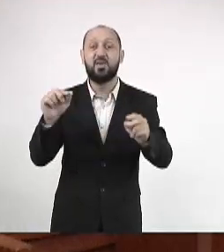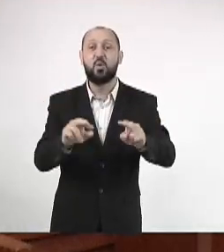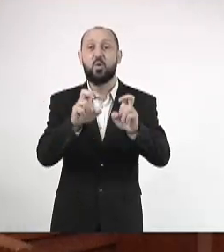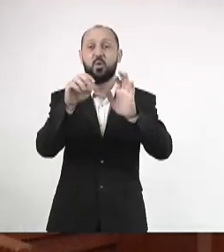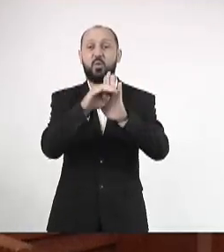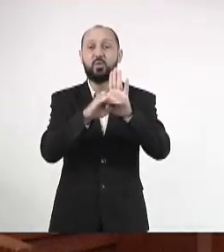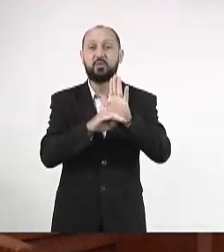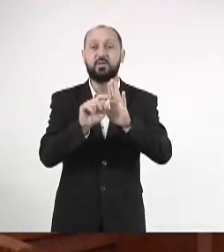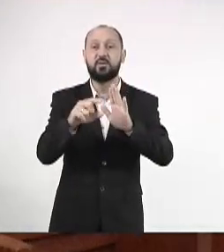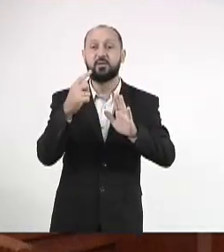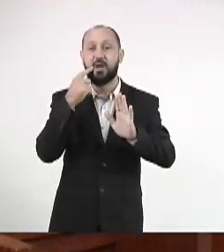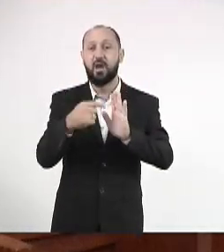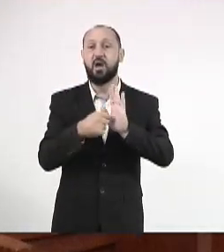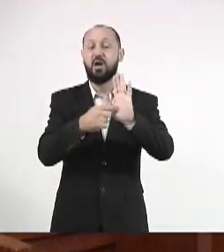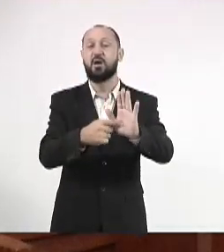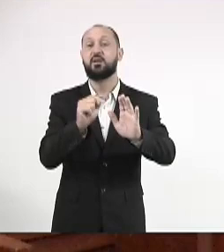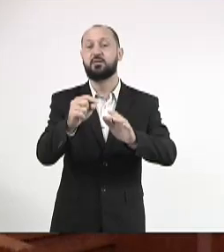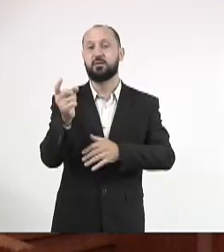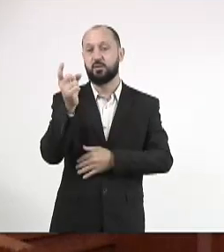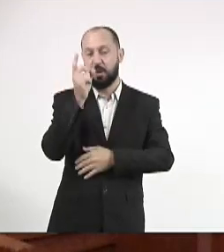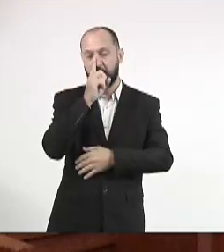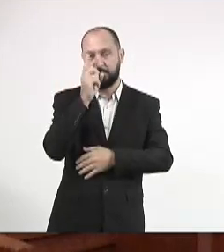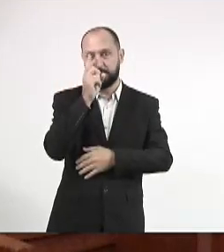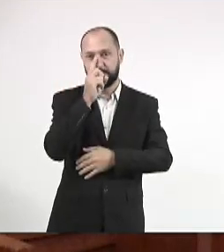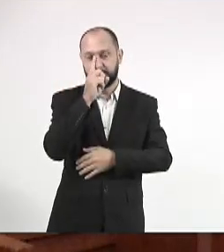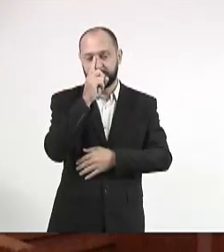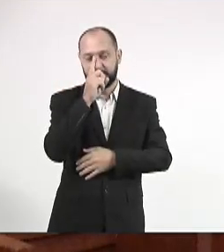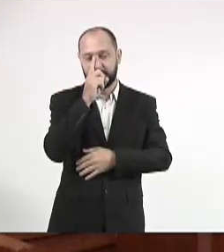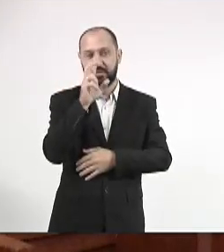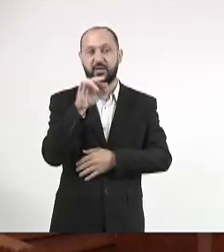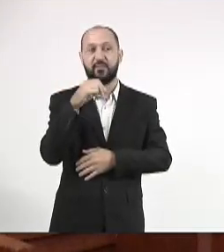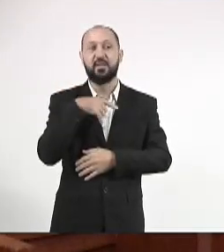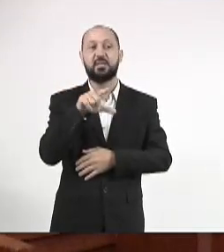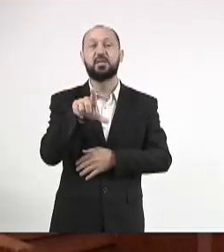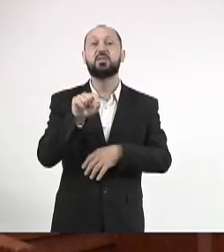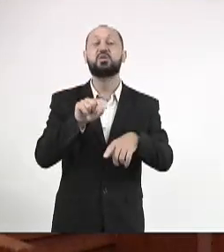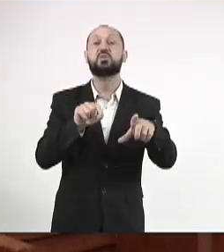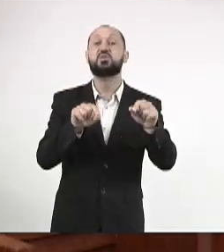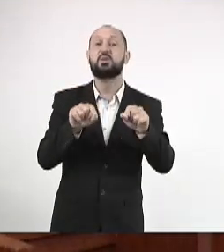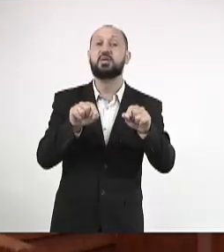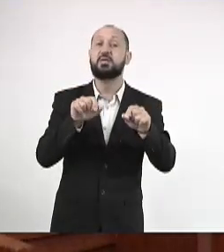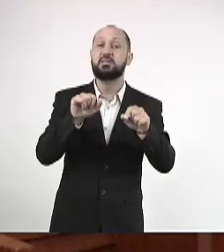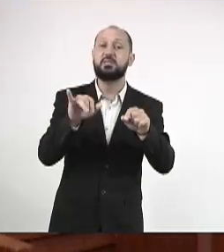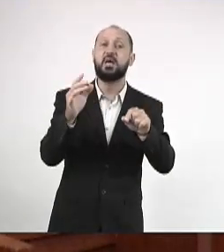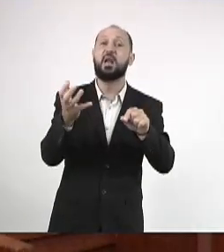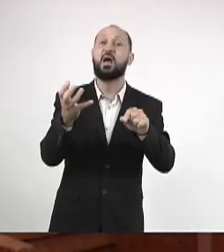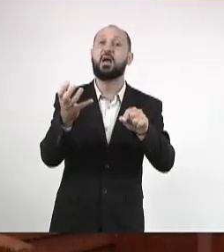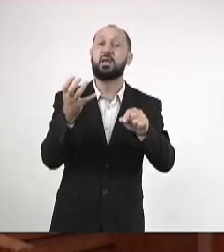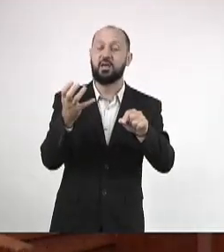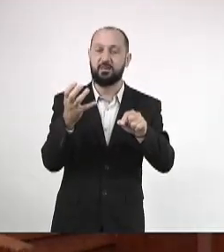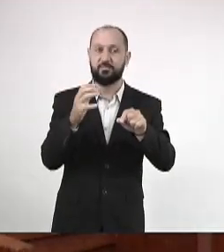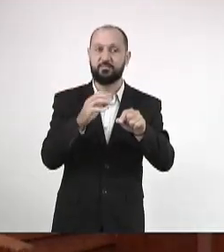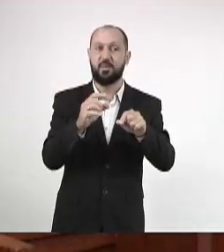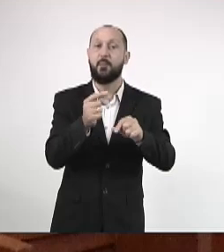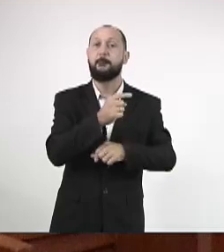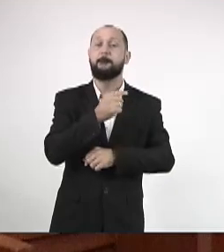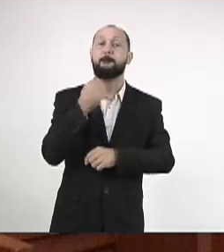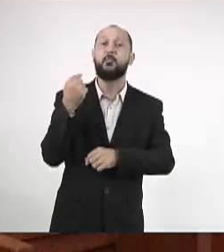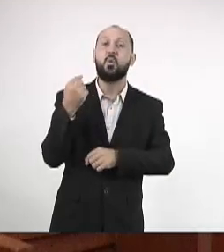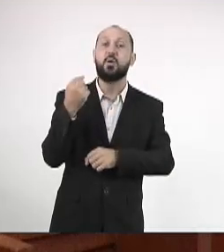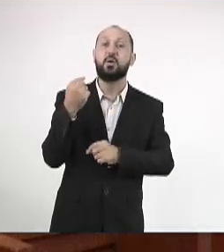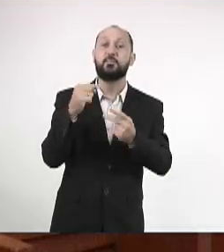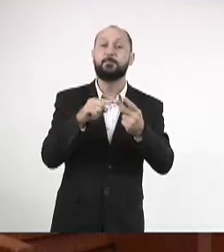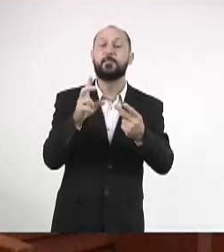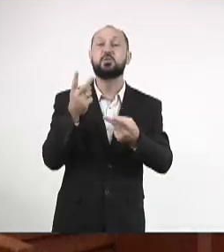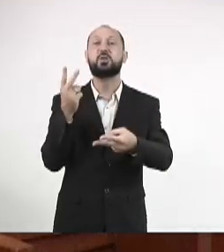que iria colocar agora é que uma mãe vai ter que escolher se ela quer morrer ou